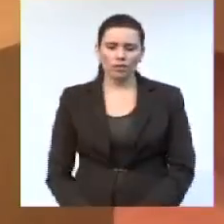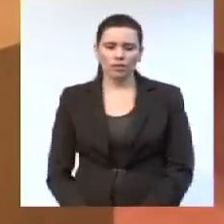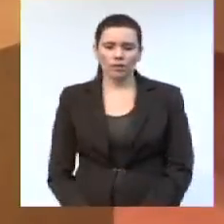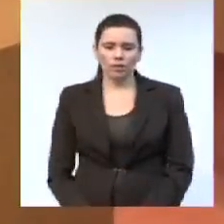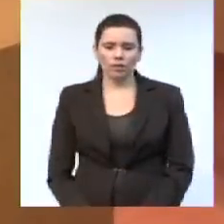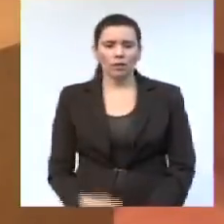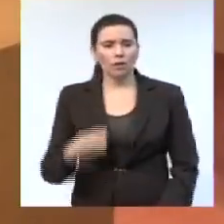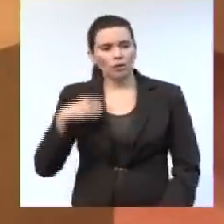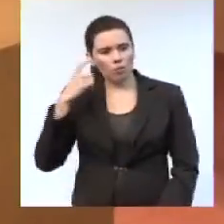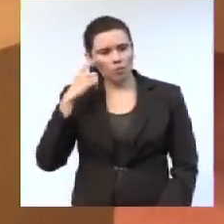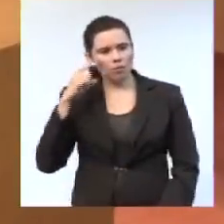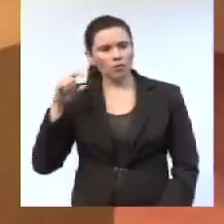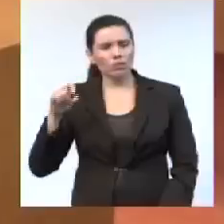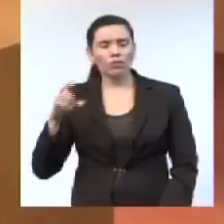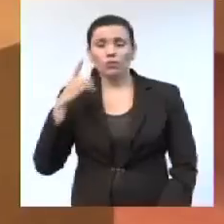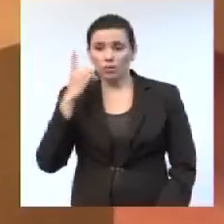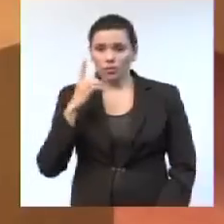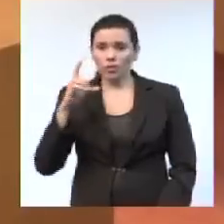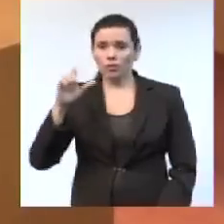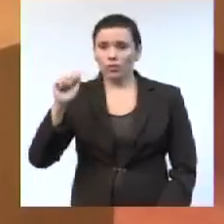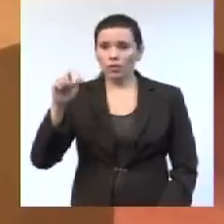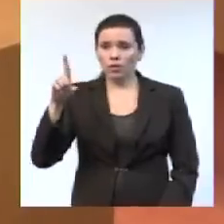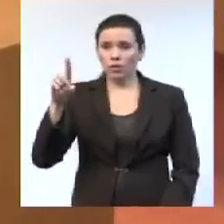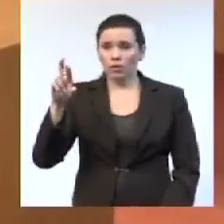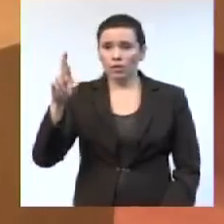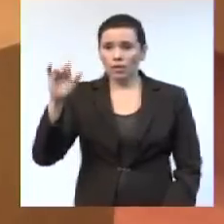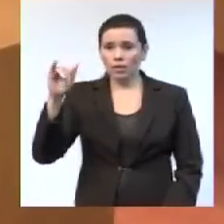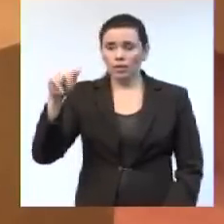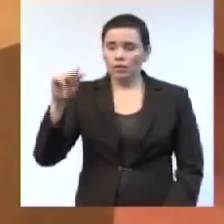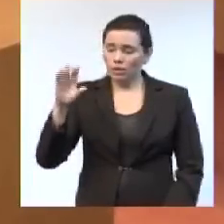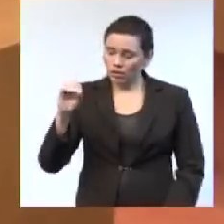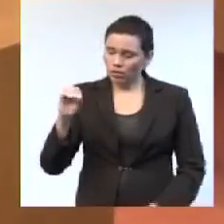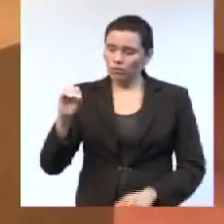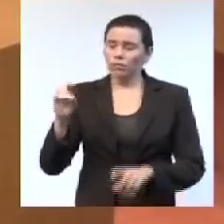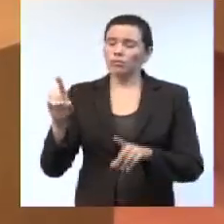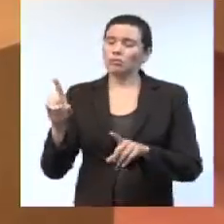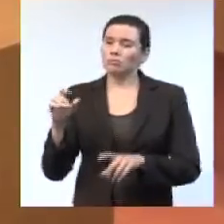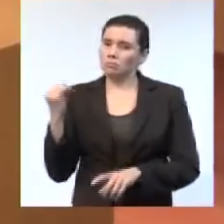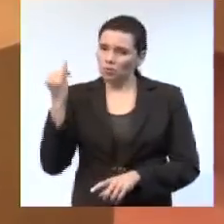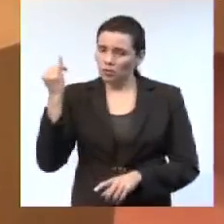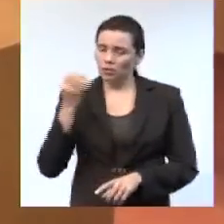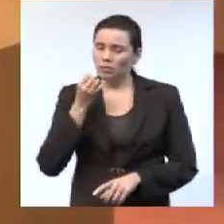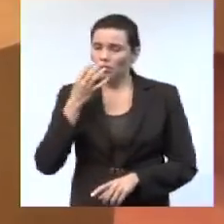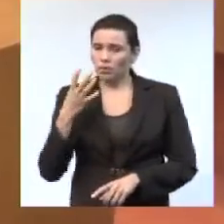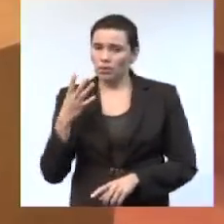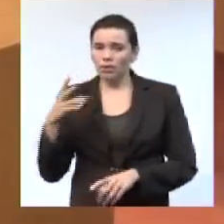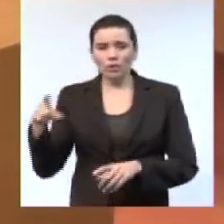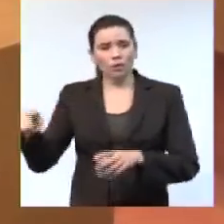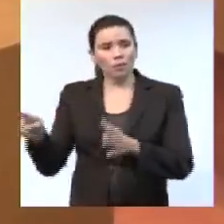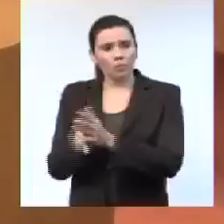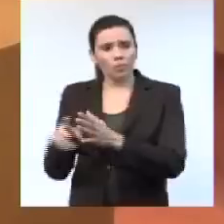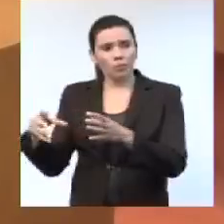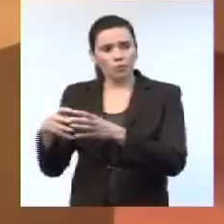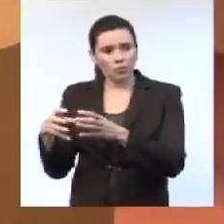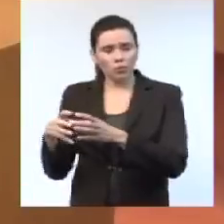nome novo do nosso grupo, o deputado Adriano Sarney. O PMDB não se fecha. Inclusive, apoiar